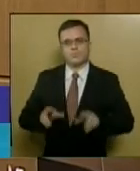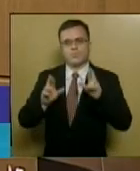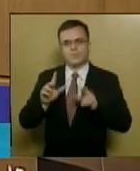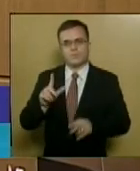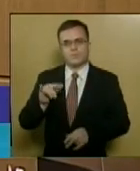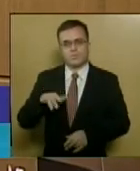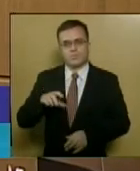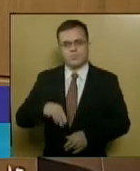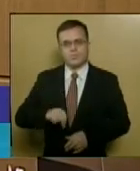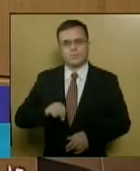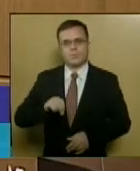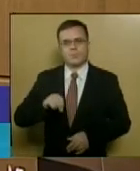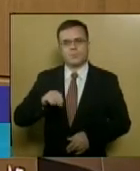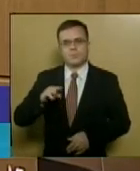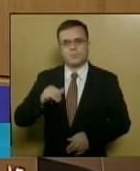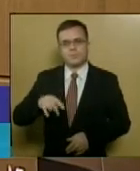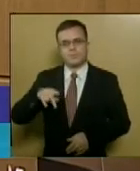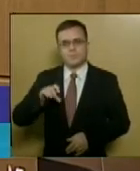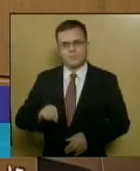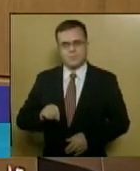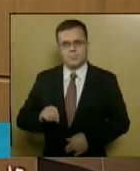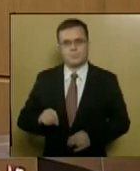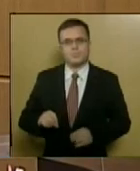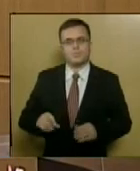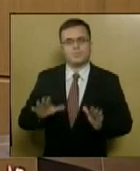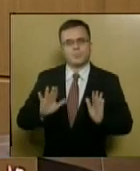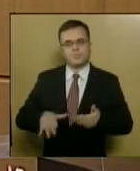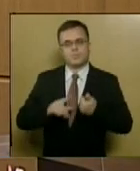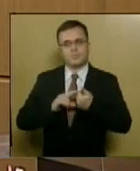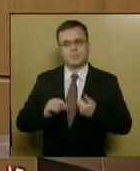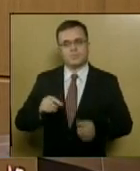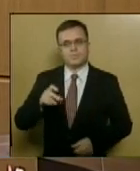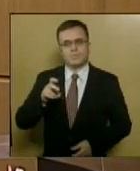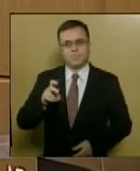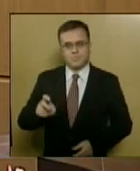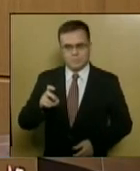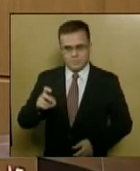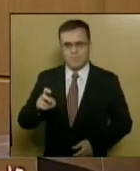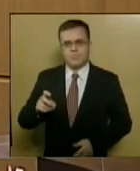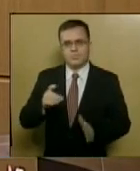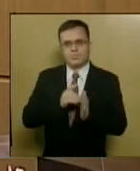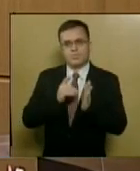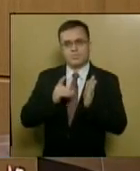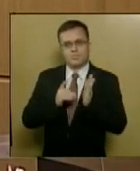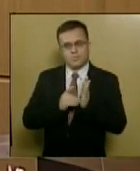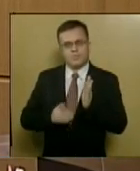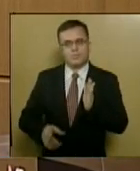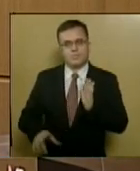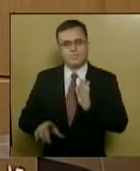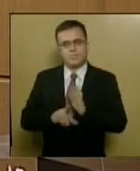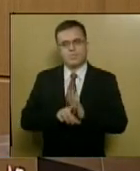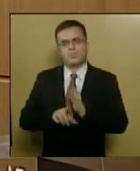Bispo. Nos termos disposto do artigo 5º do Decreto Legislativo número